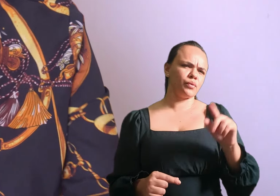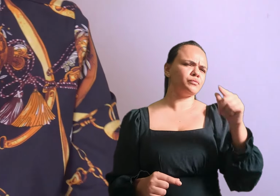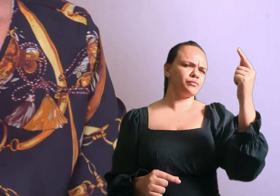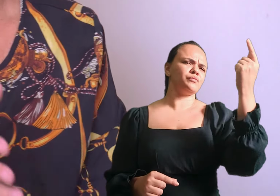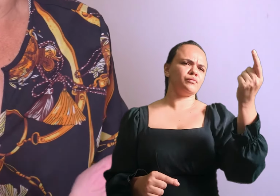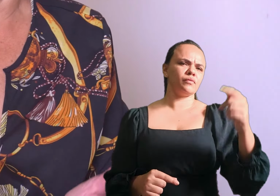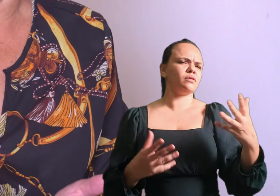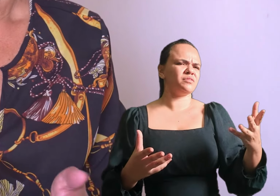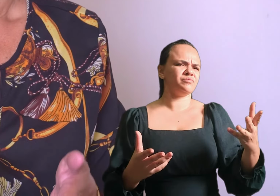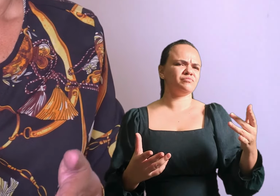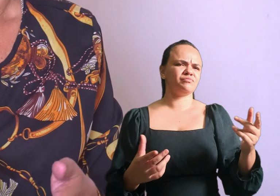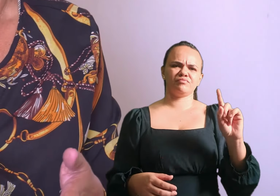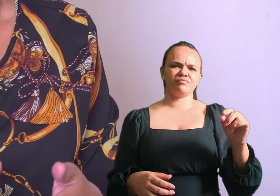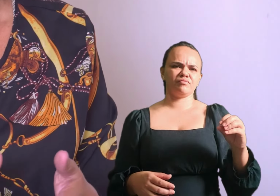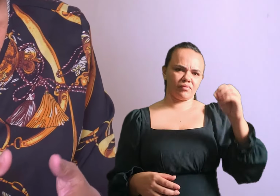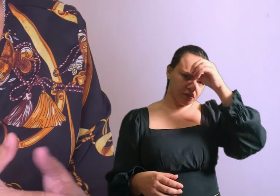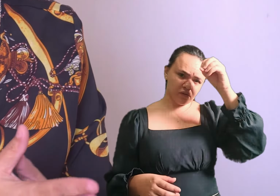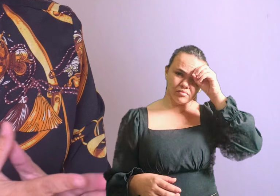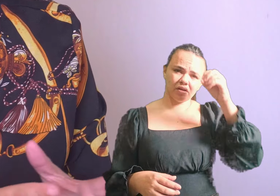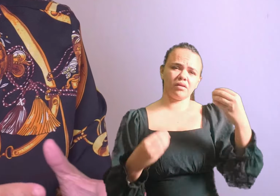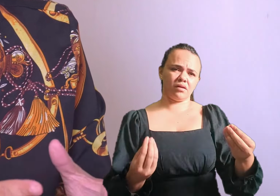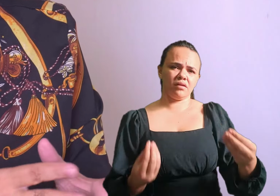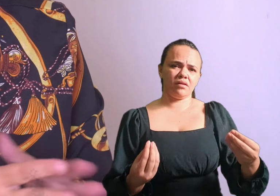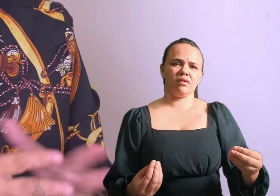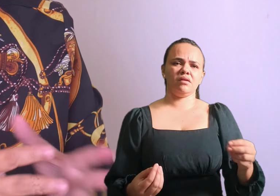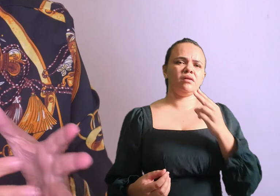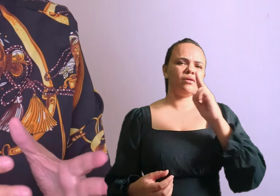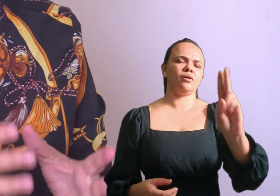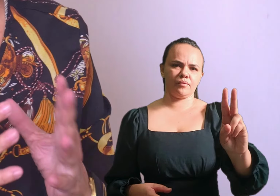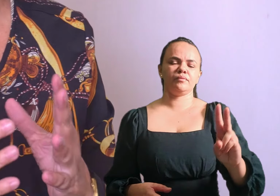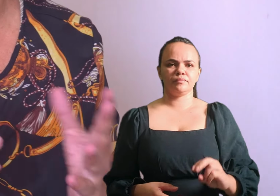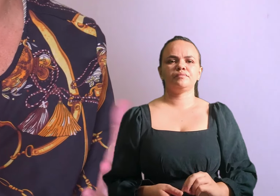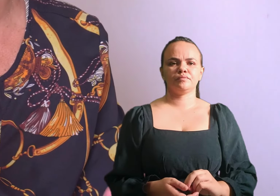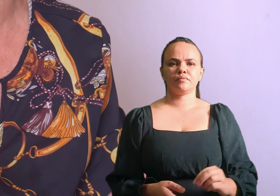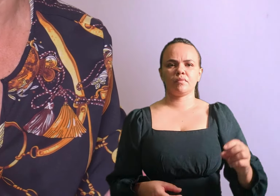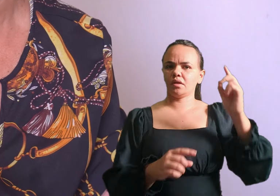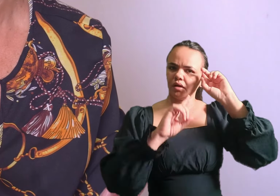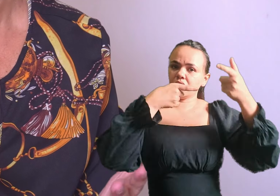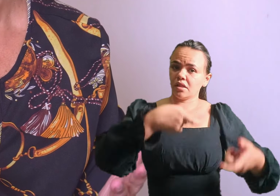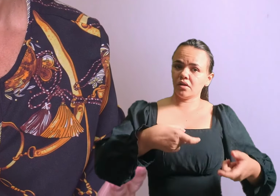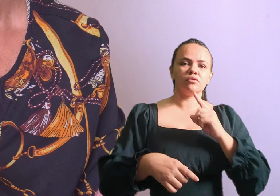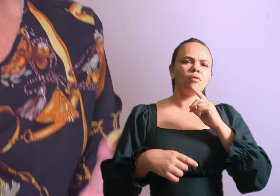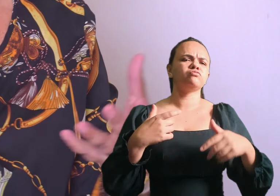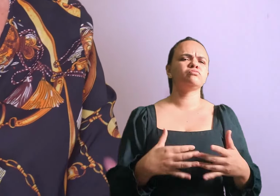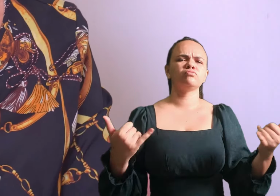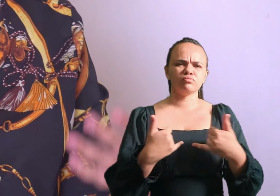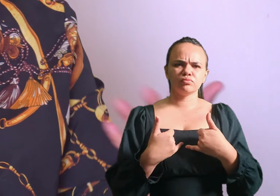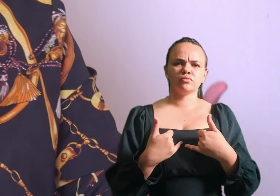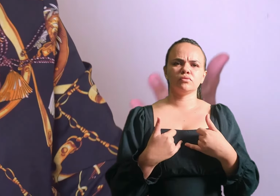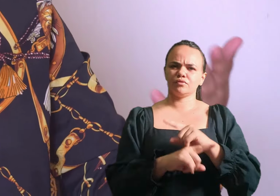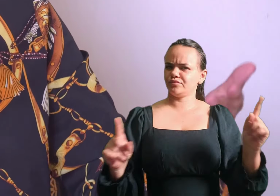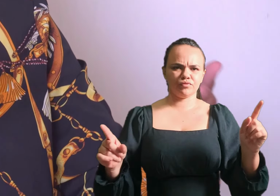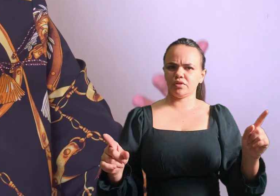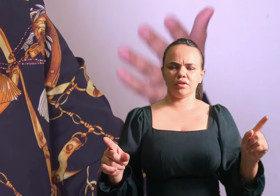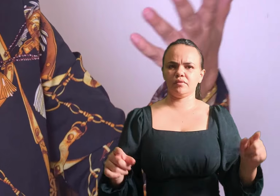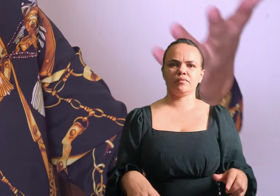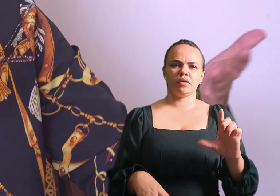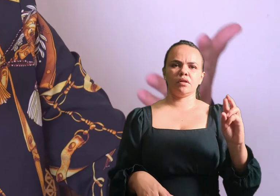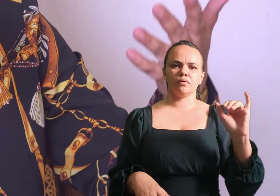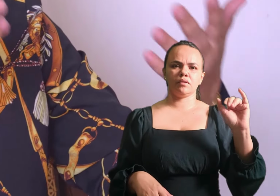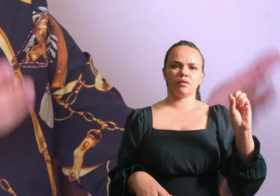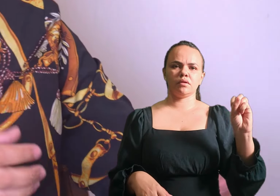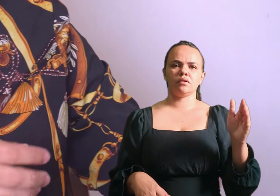aí eu respondo a a a lógica me diz que não Luiz Gomes de Medeiros veio com